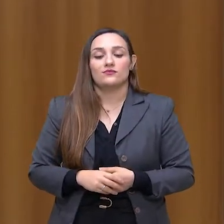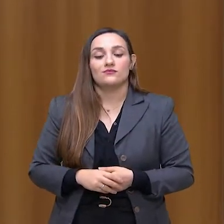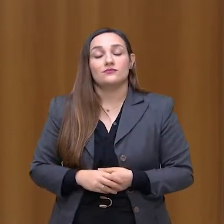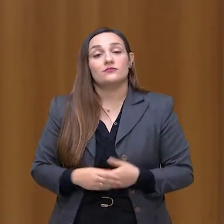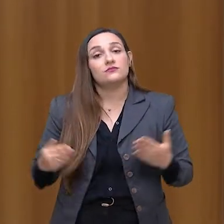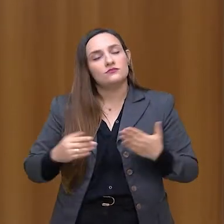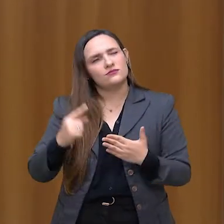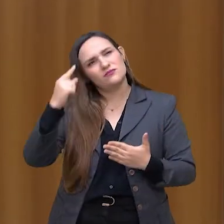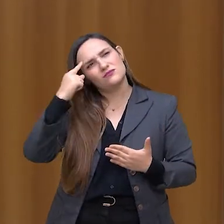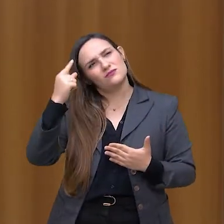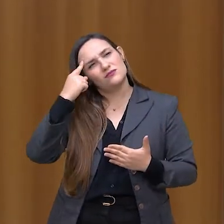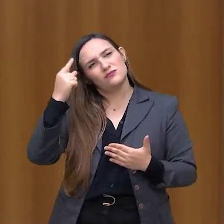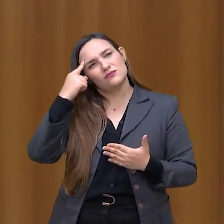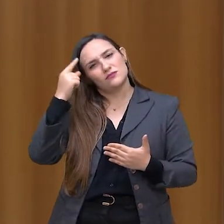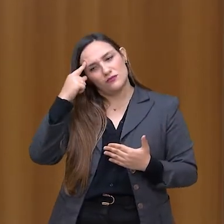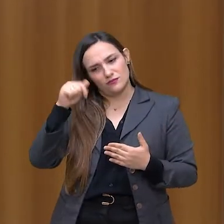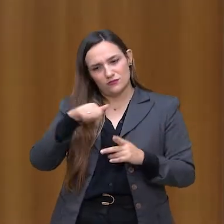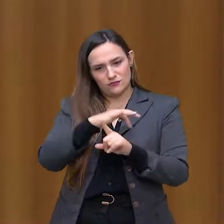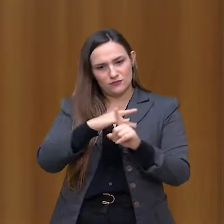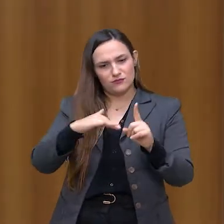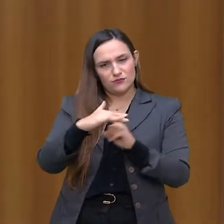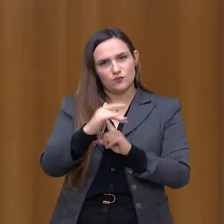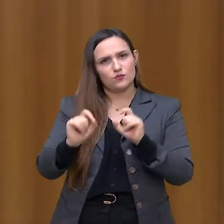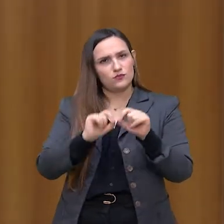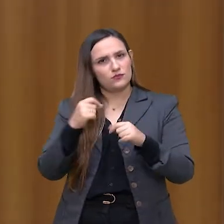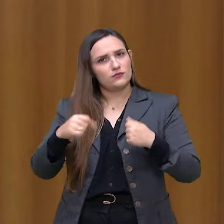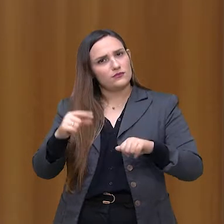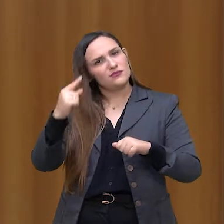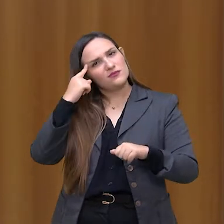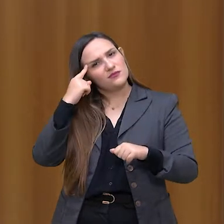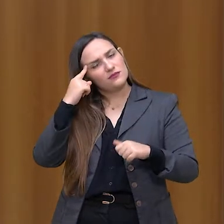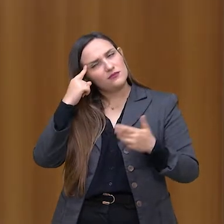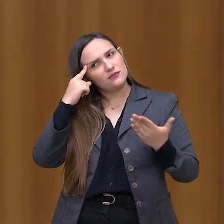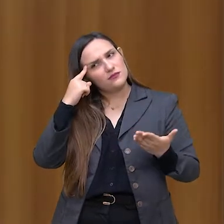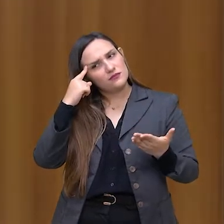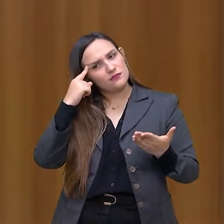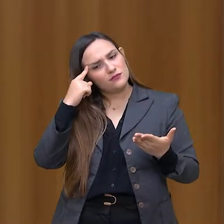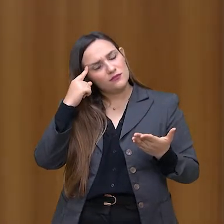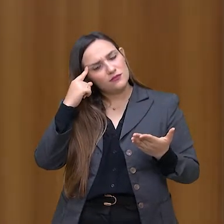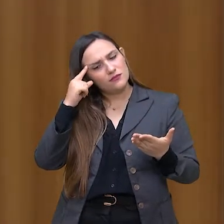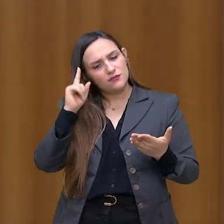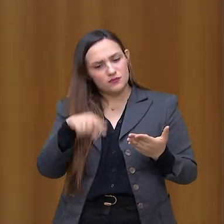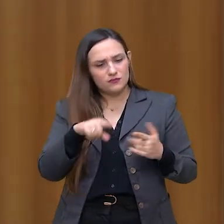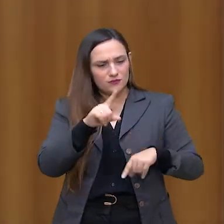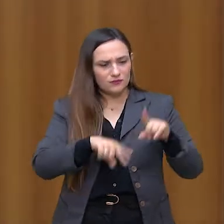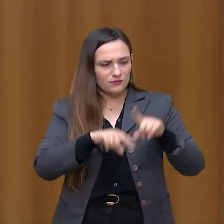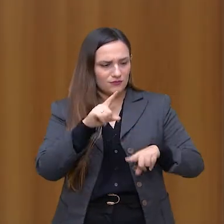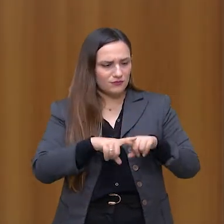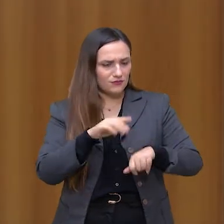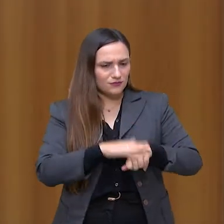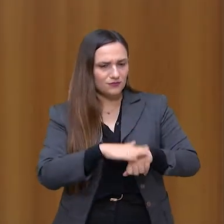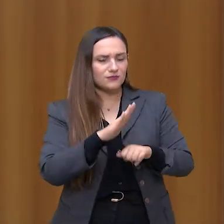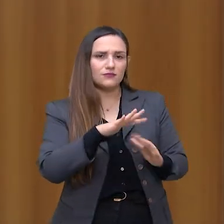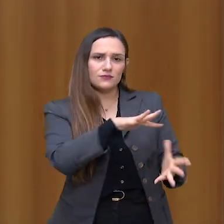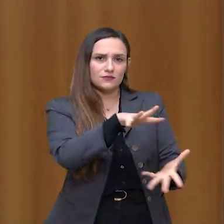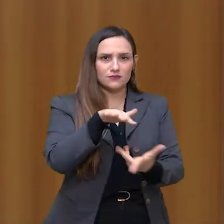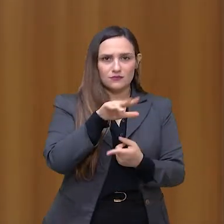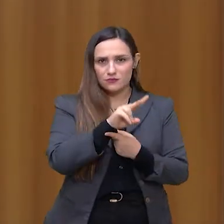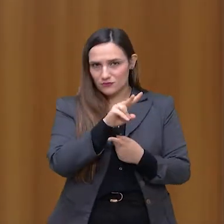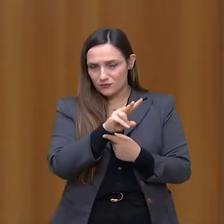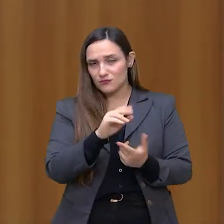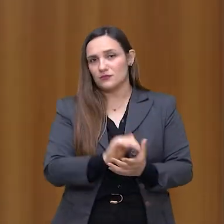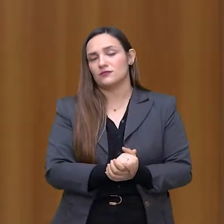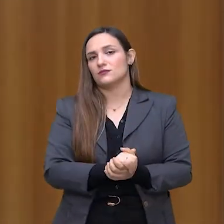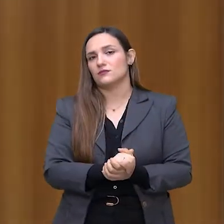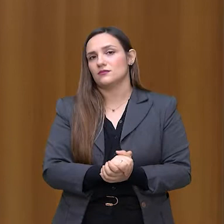pensando no cenário ambiental, nós temos que primeiro pensar assim, produtos mais sustentáveis. E produtos mais sustentáveis